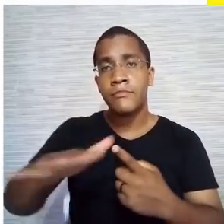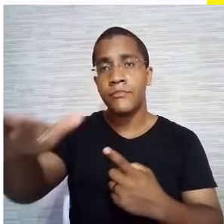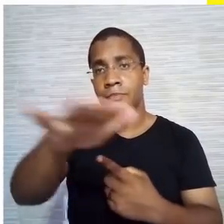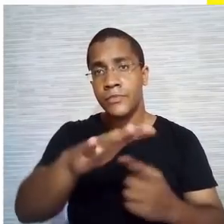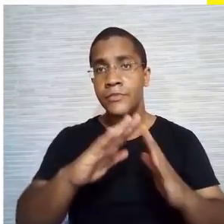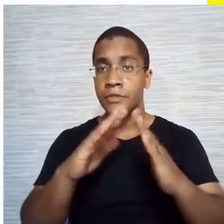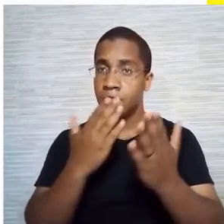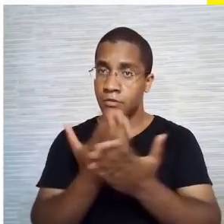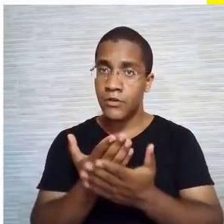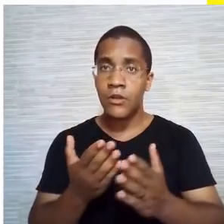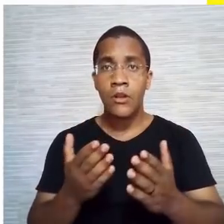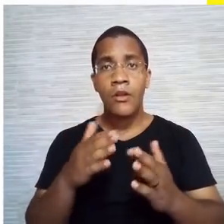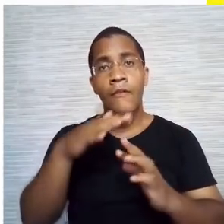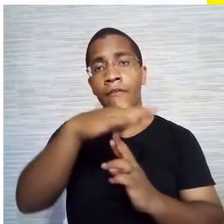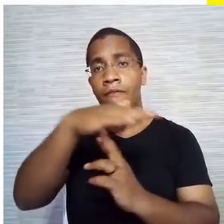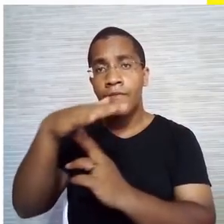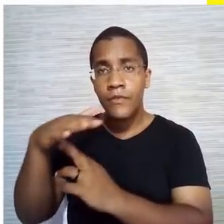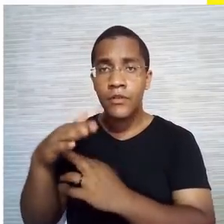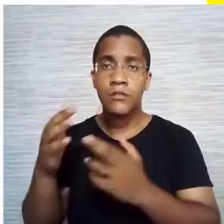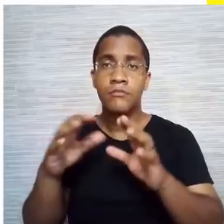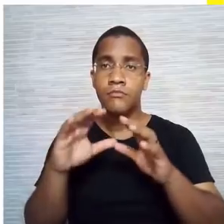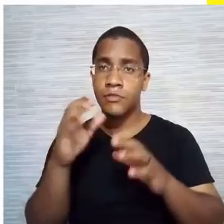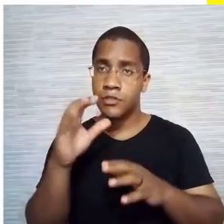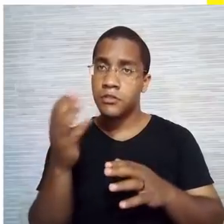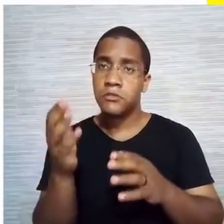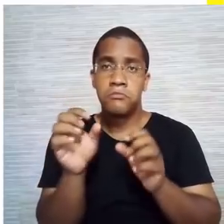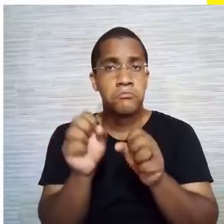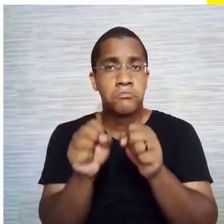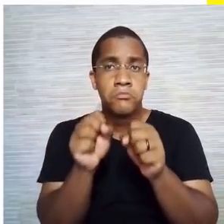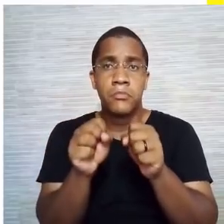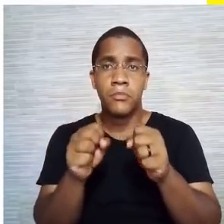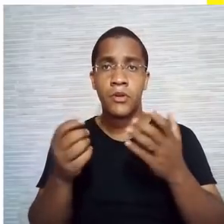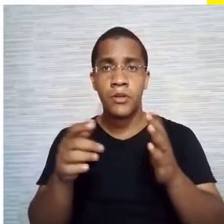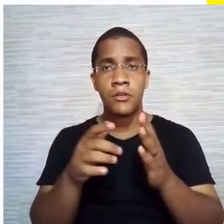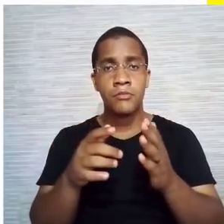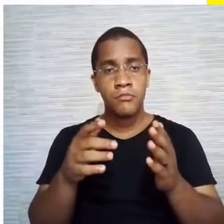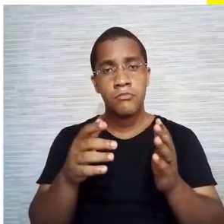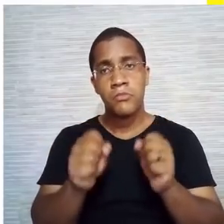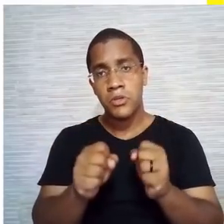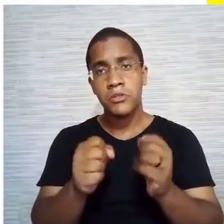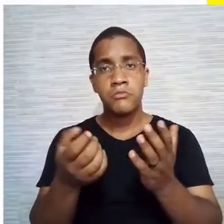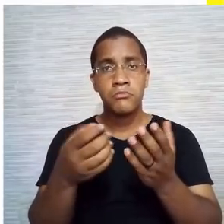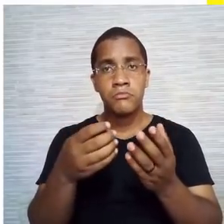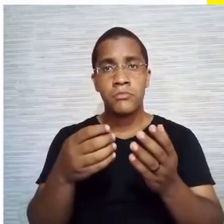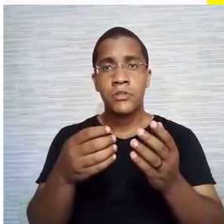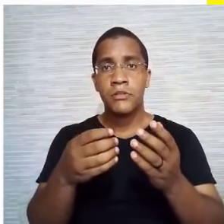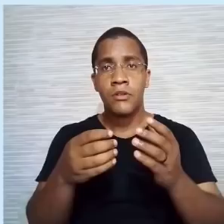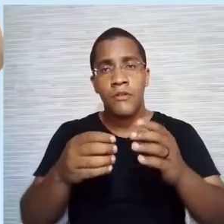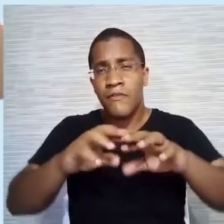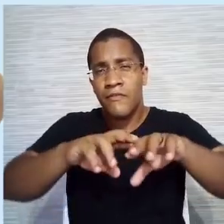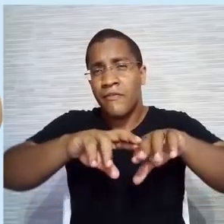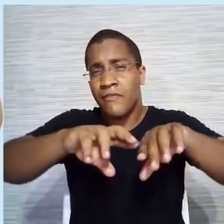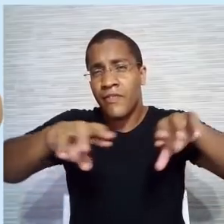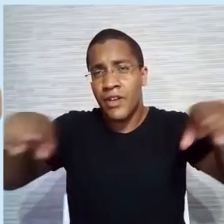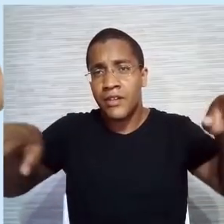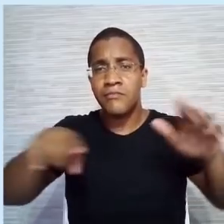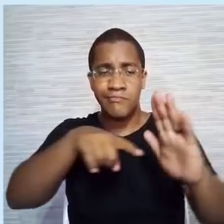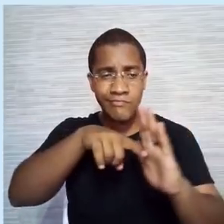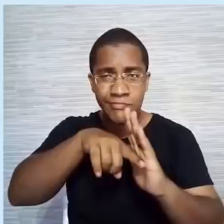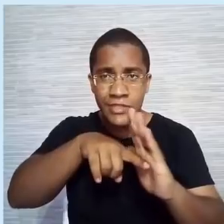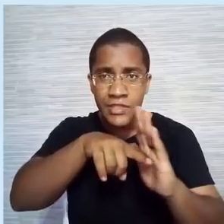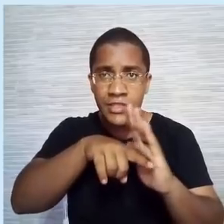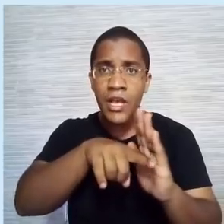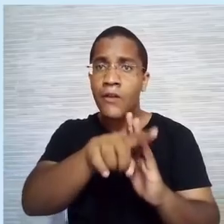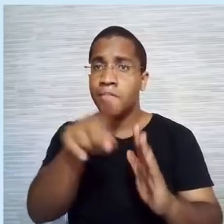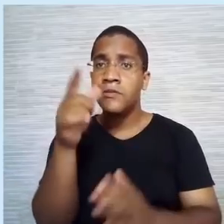de ciência, a feiras de ciência, como também publicações e eventos. Ou seja, você vai pesquisar e você